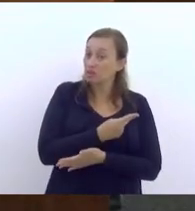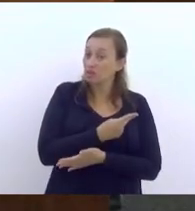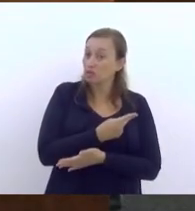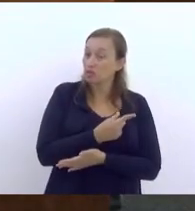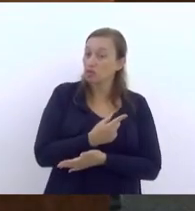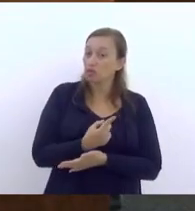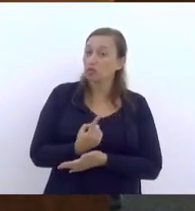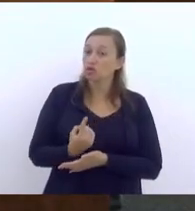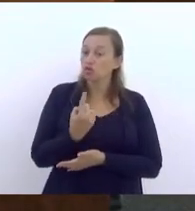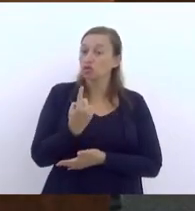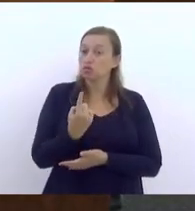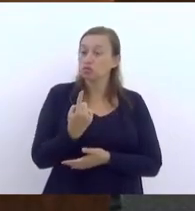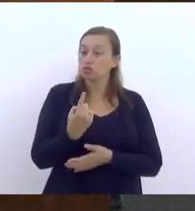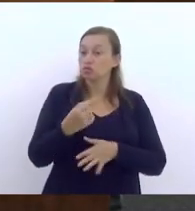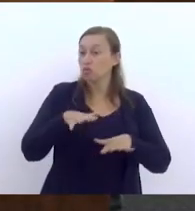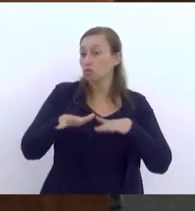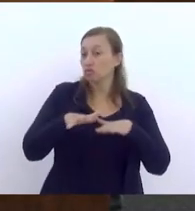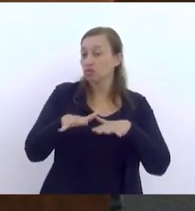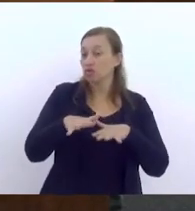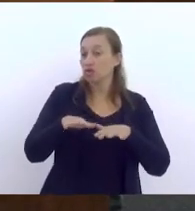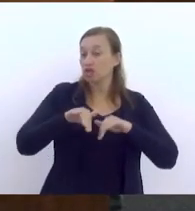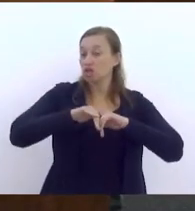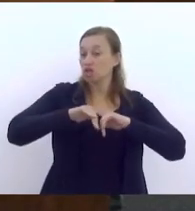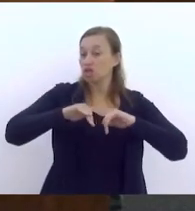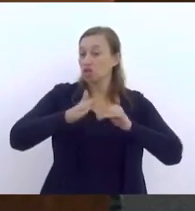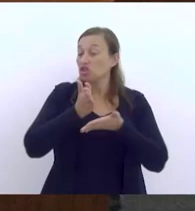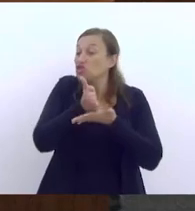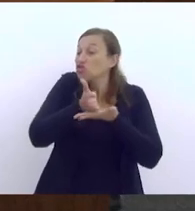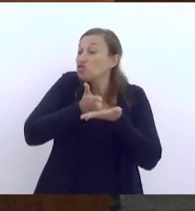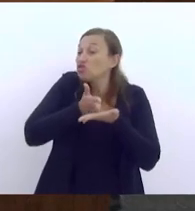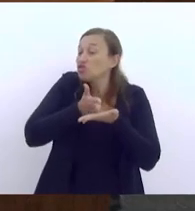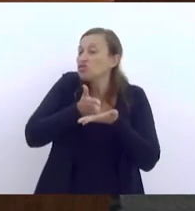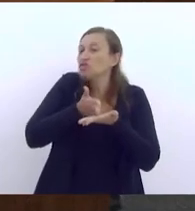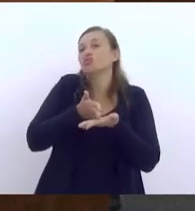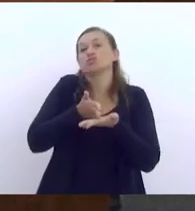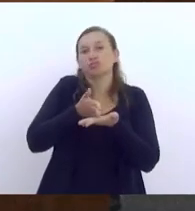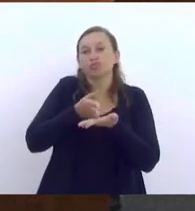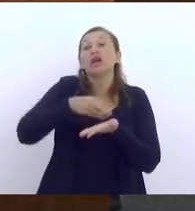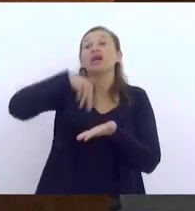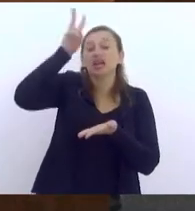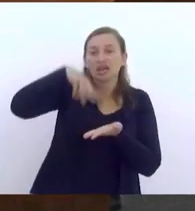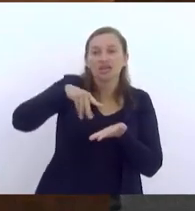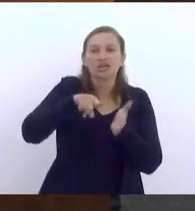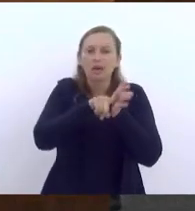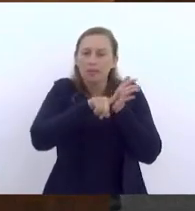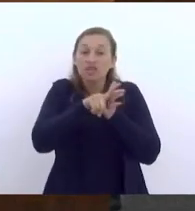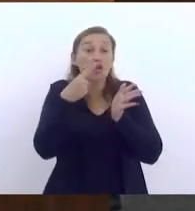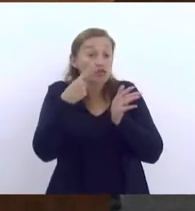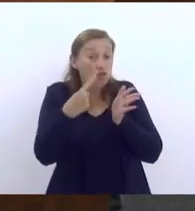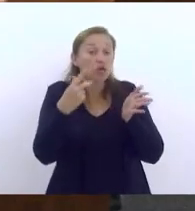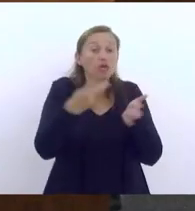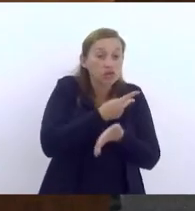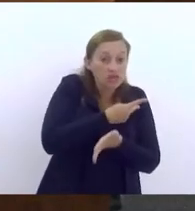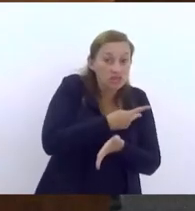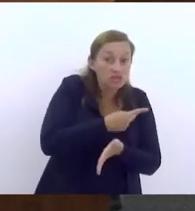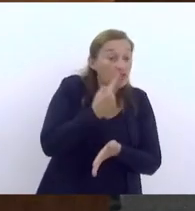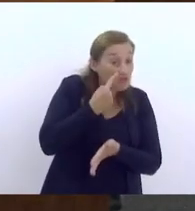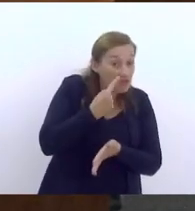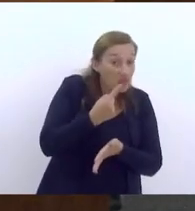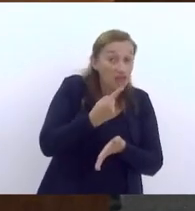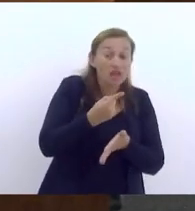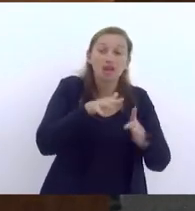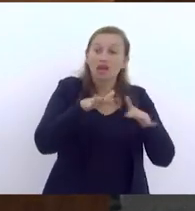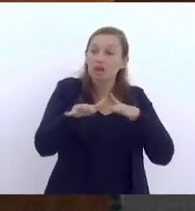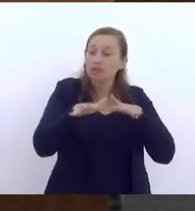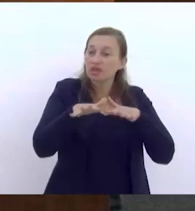uma parte daquela manifestação, inclusive que dividiu a manifestação. Quem quiser pesquisar e ver o que aconteceu na manifestação, vai ver que a